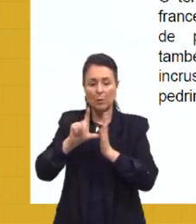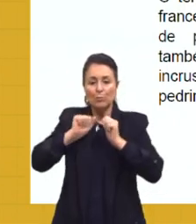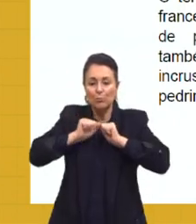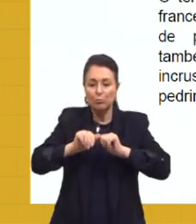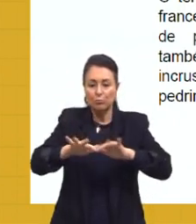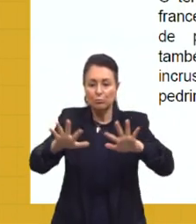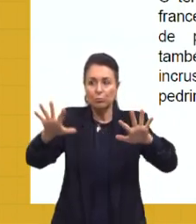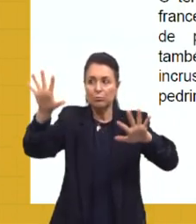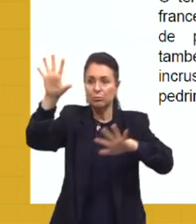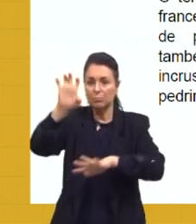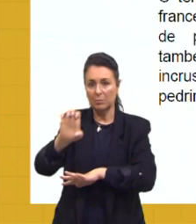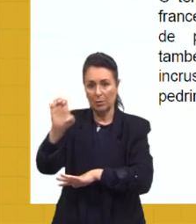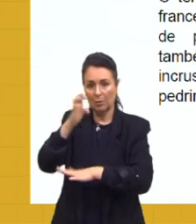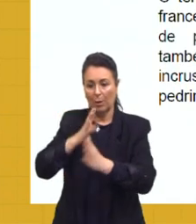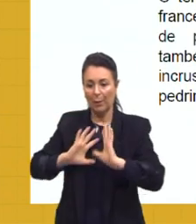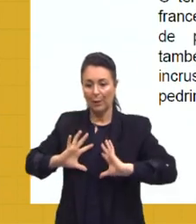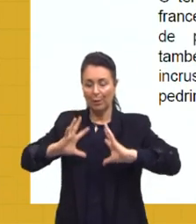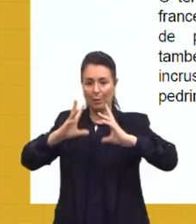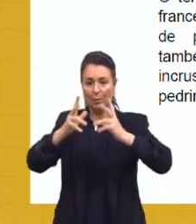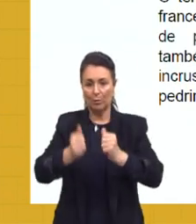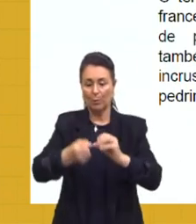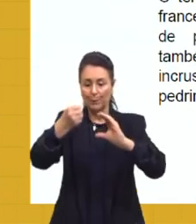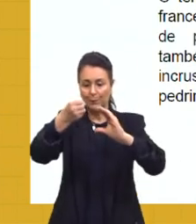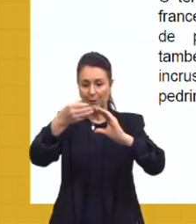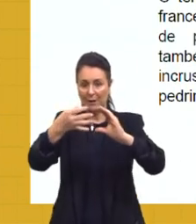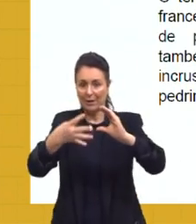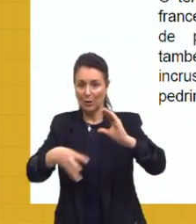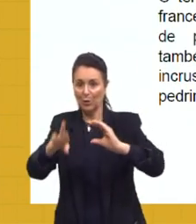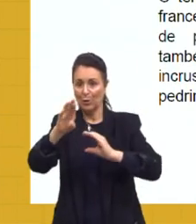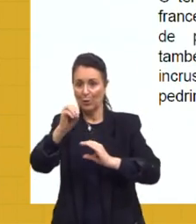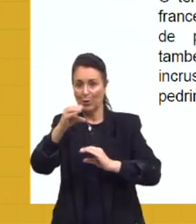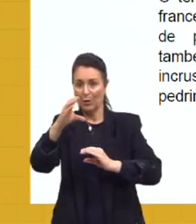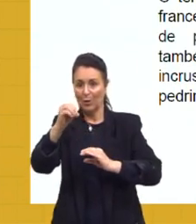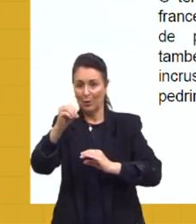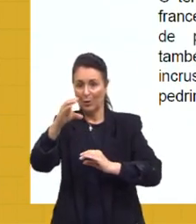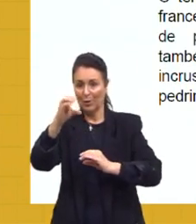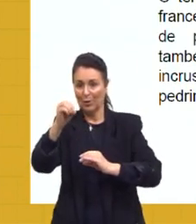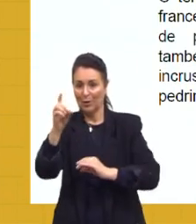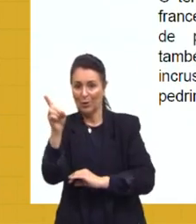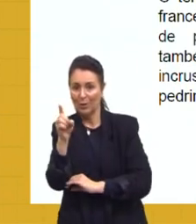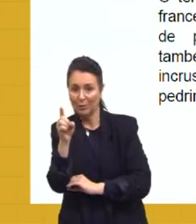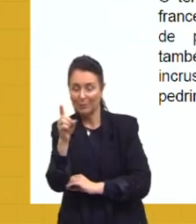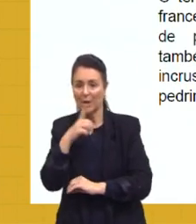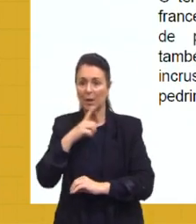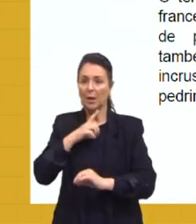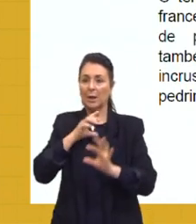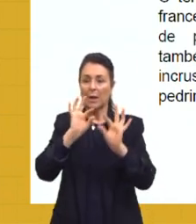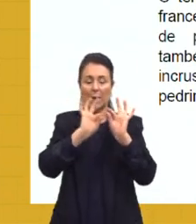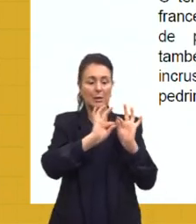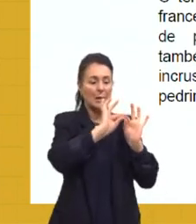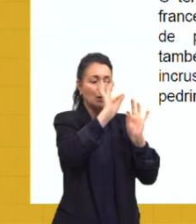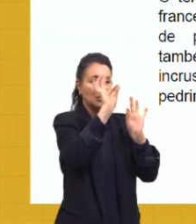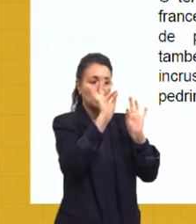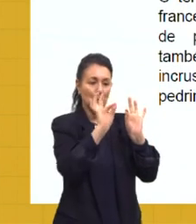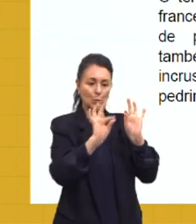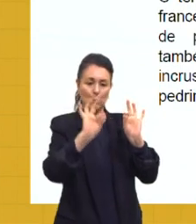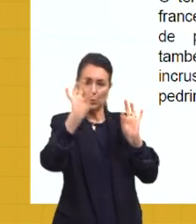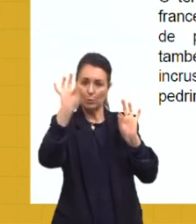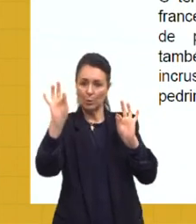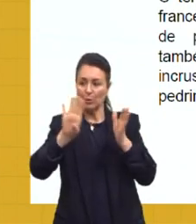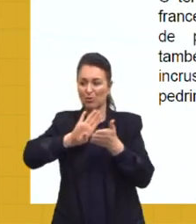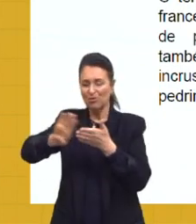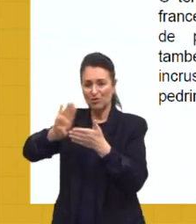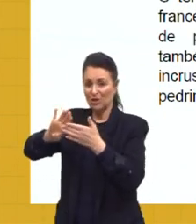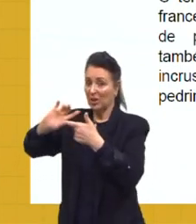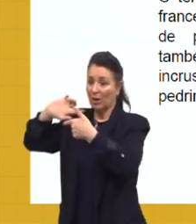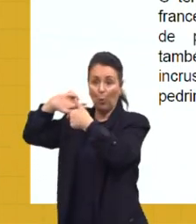Europa as características então do Rococó muitas linhas curvas exclusão dos